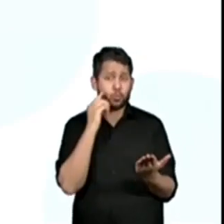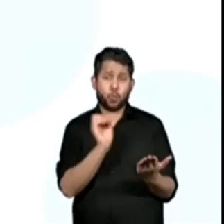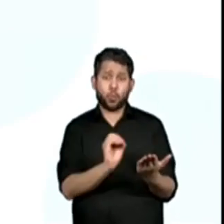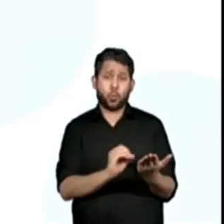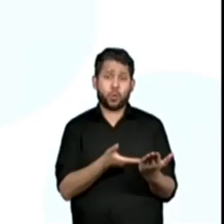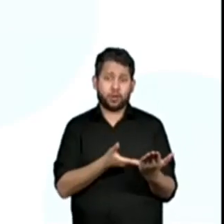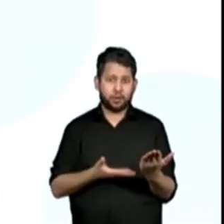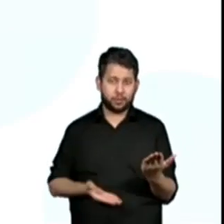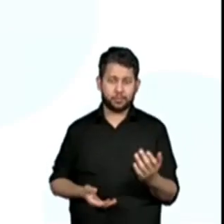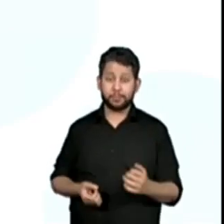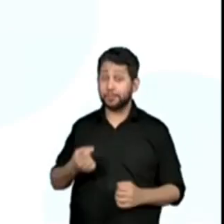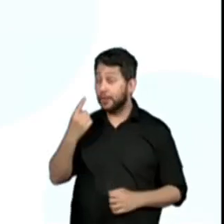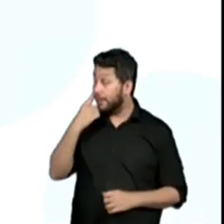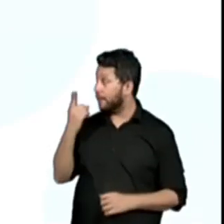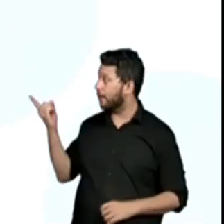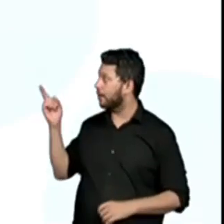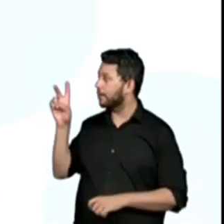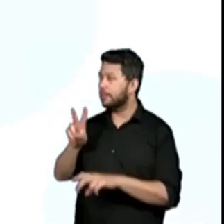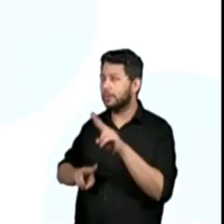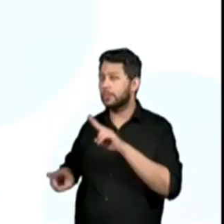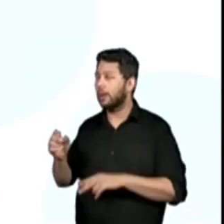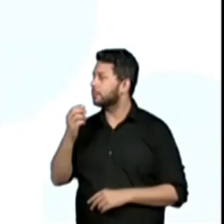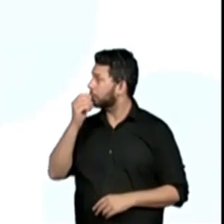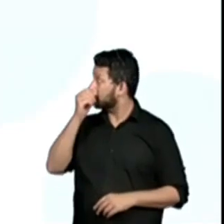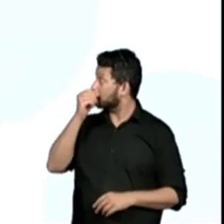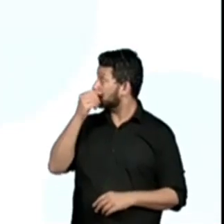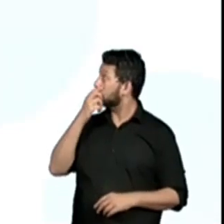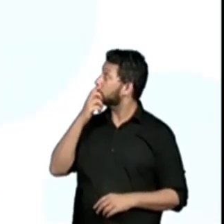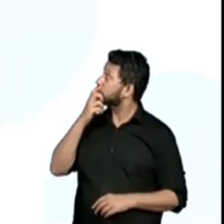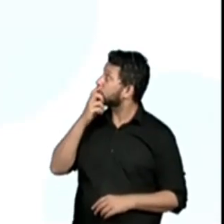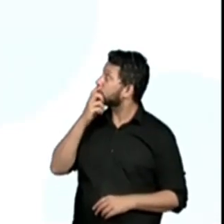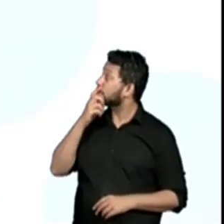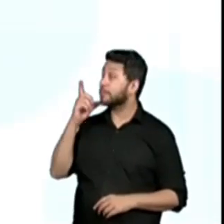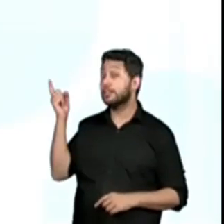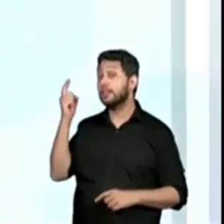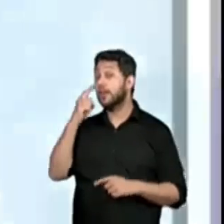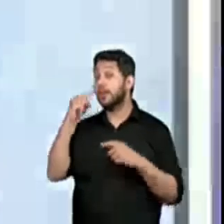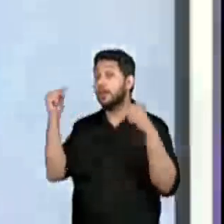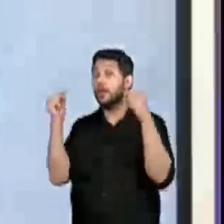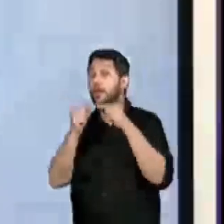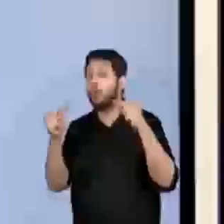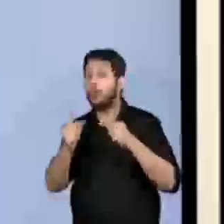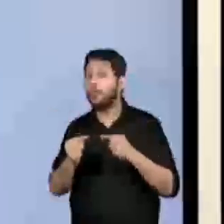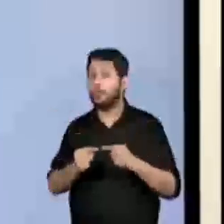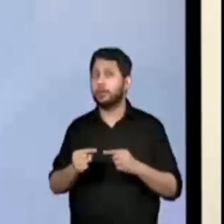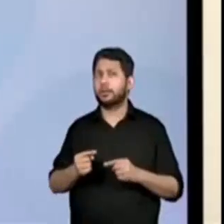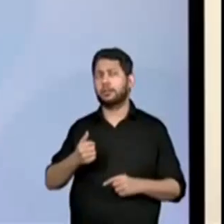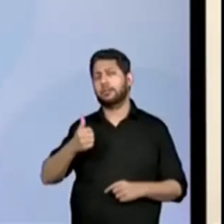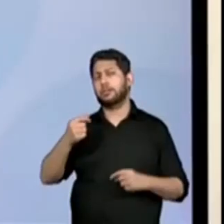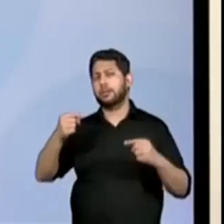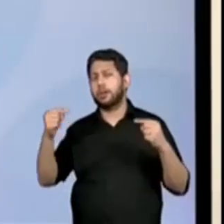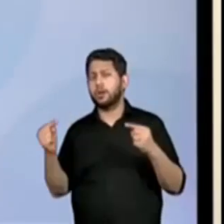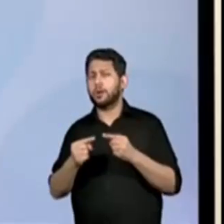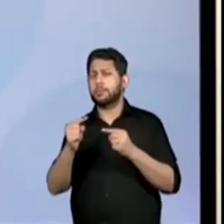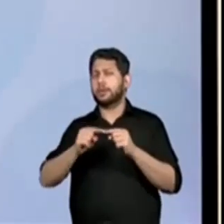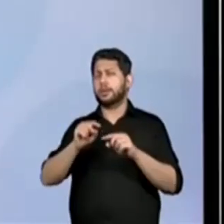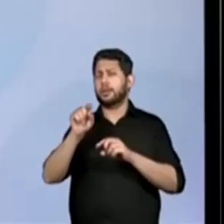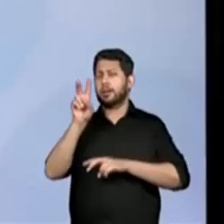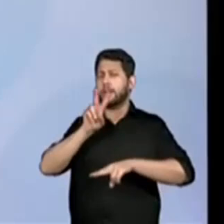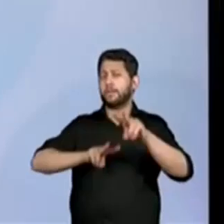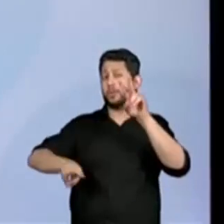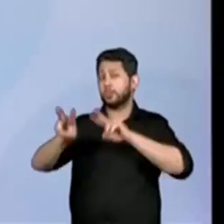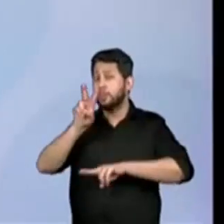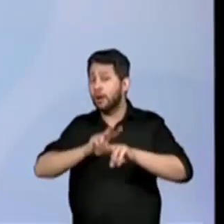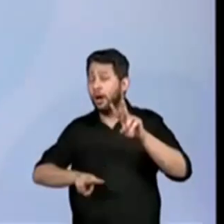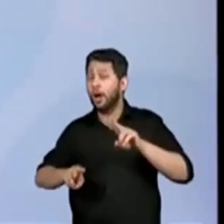Observando por aqui, vocês acham que faz parte são elementos verbais ou não